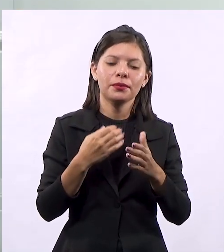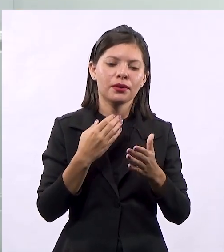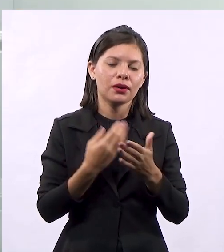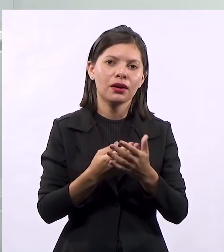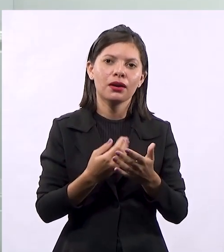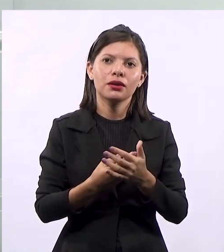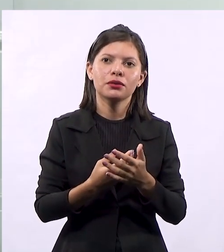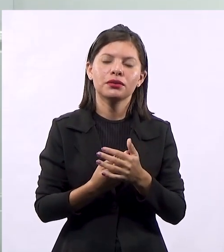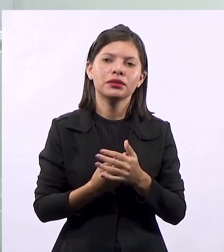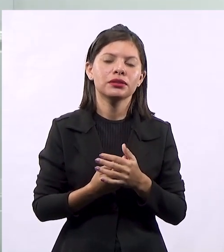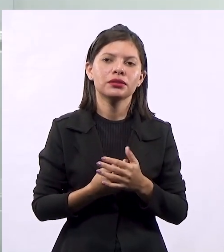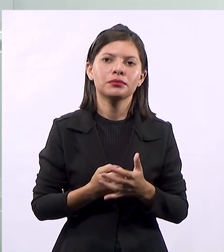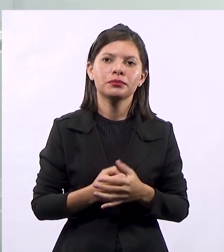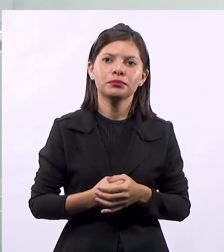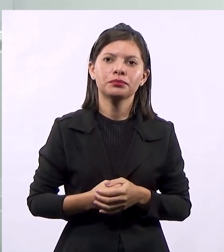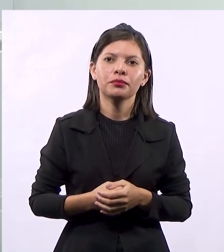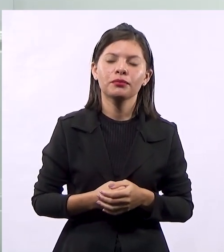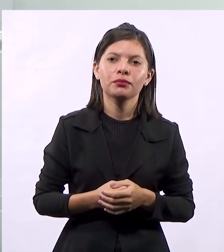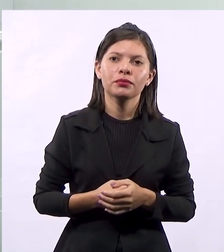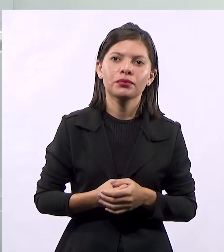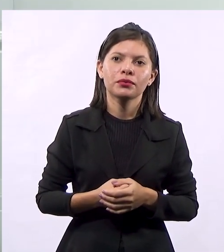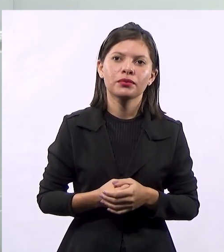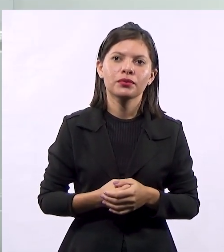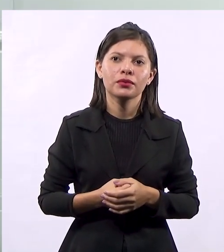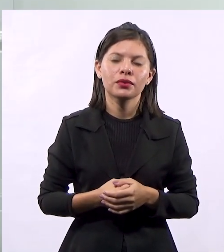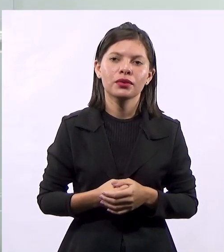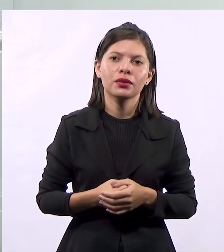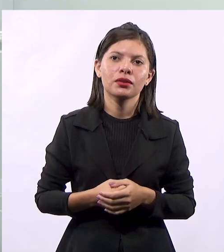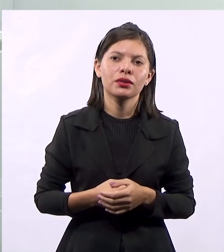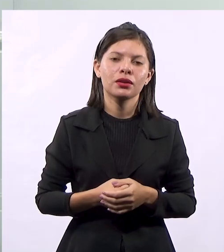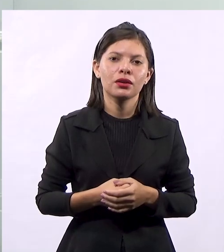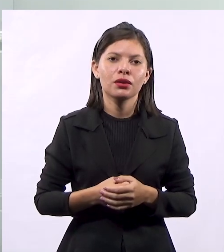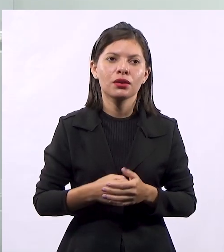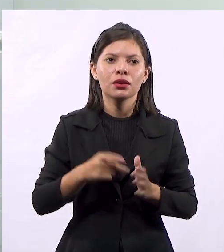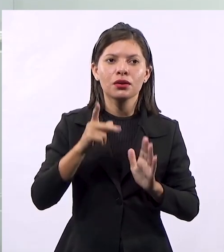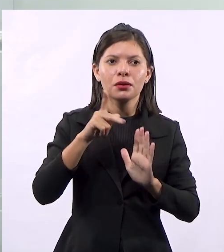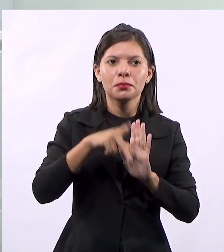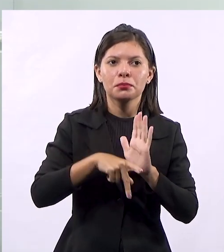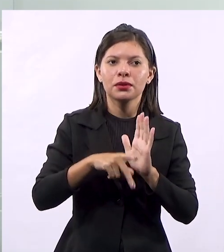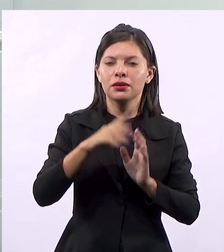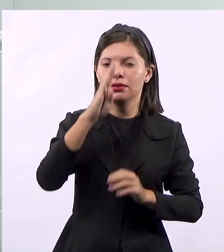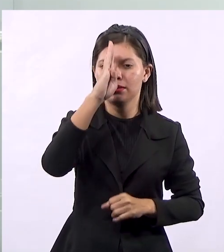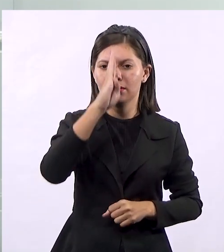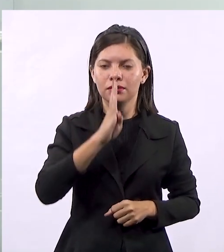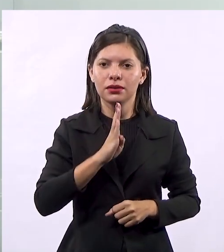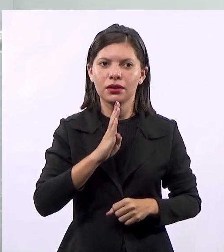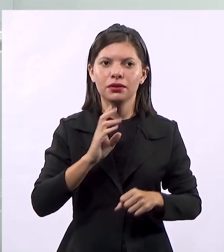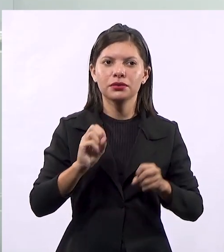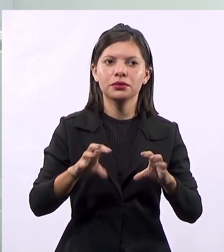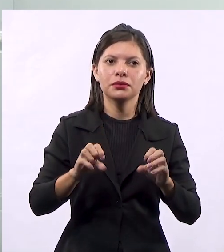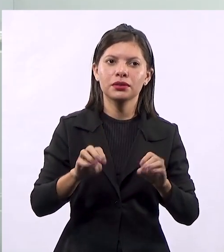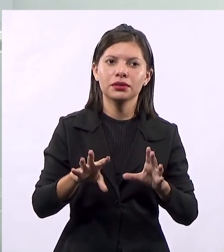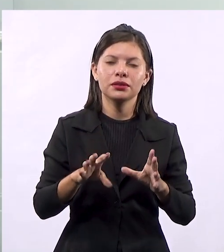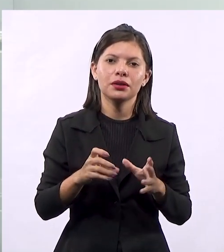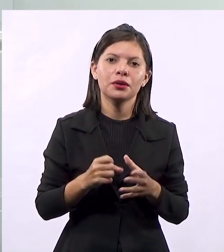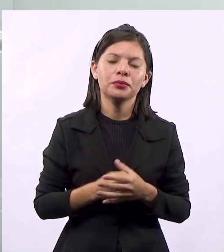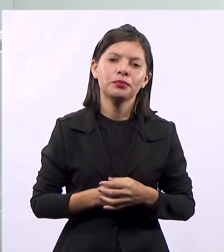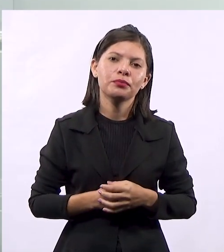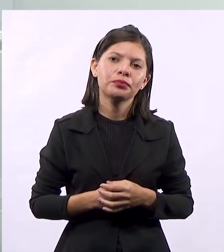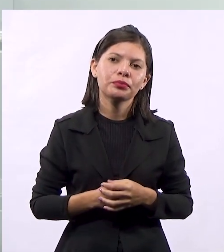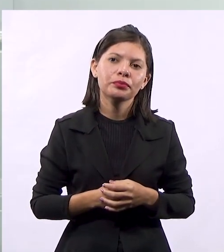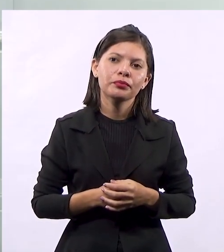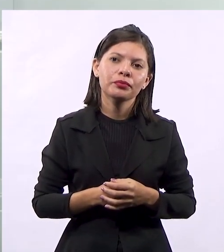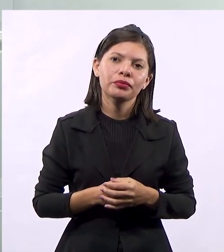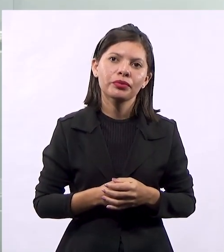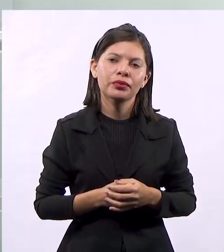aí, dentre eles, o 209, o 210, o 211, o 212 e o Plano Nacional